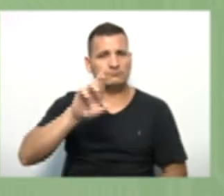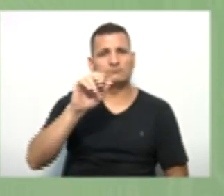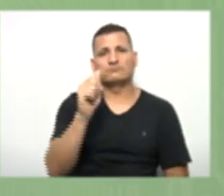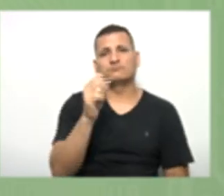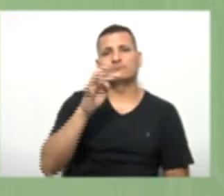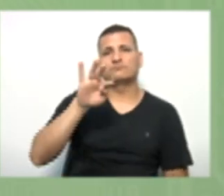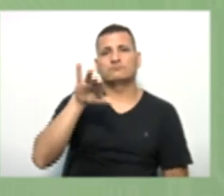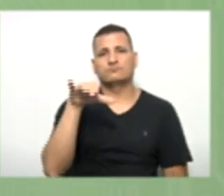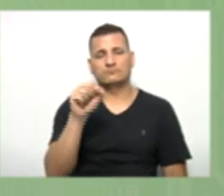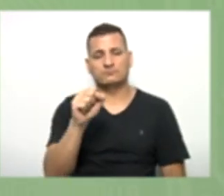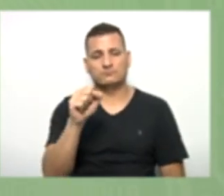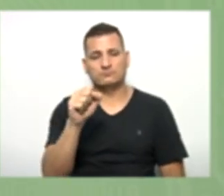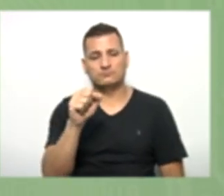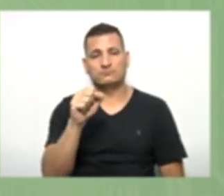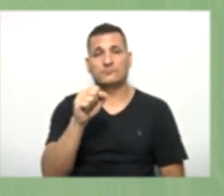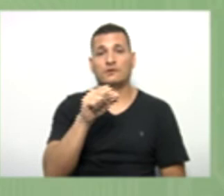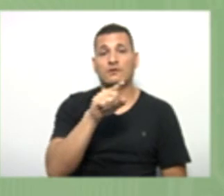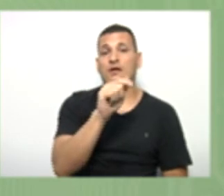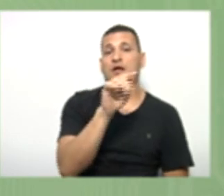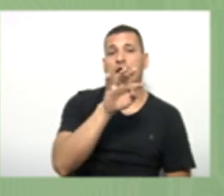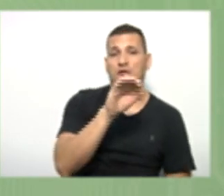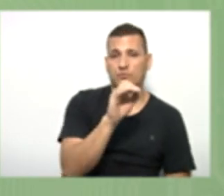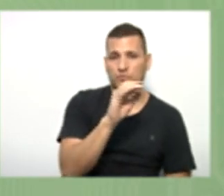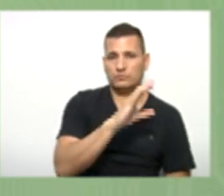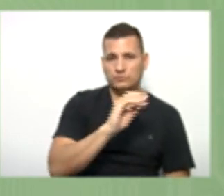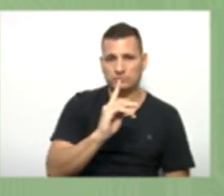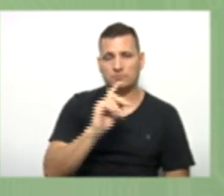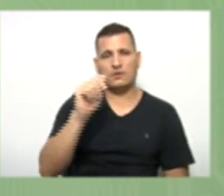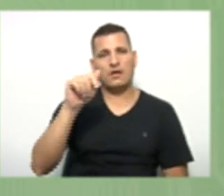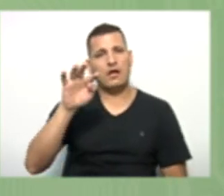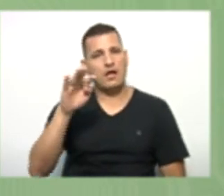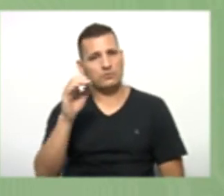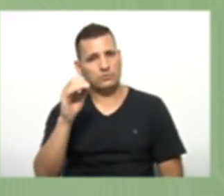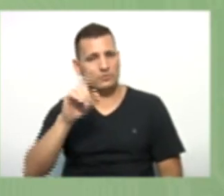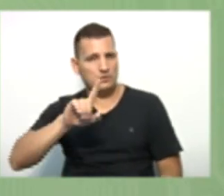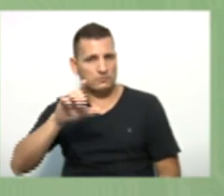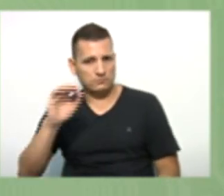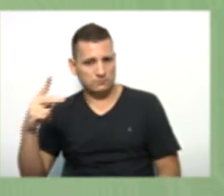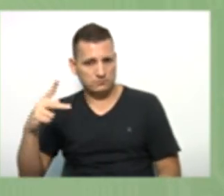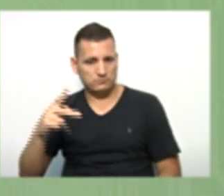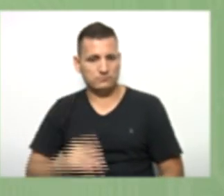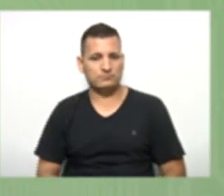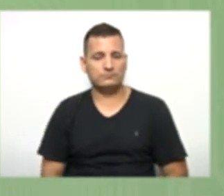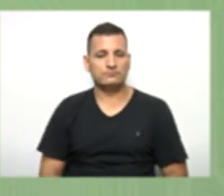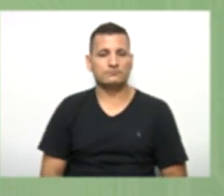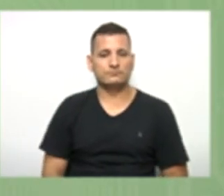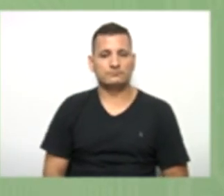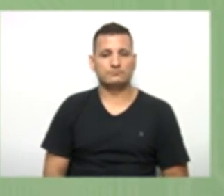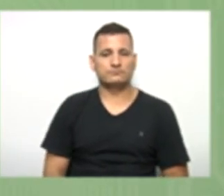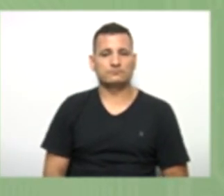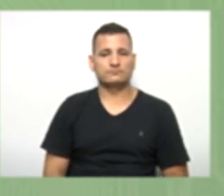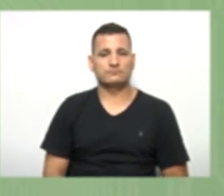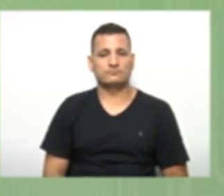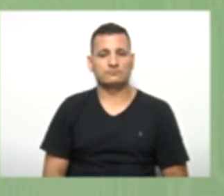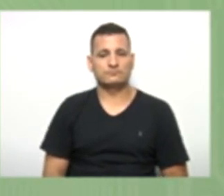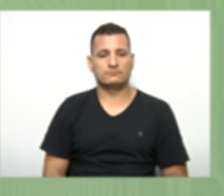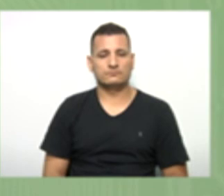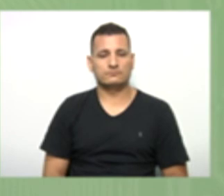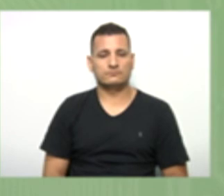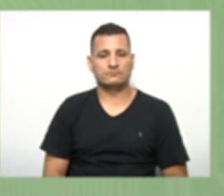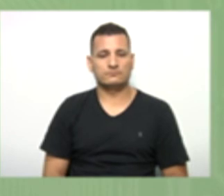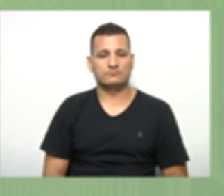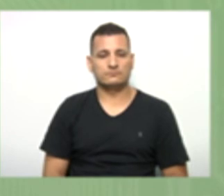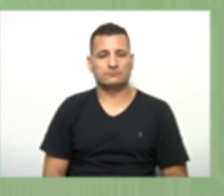atos cooperativos e não cooperativos e reserva de desenvolvimento. Então, vamos agora